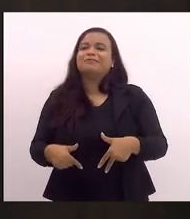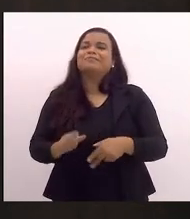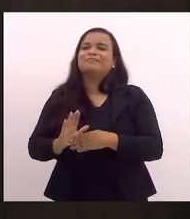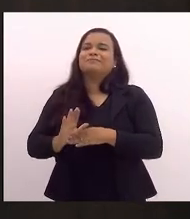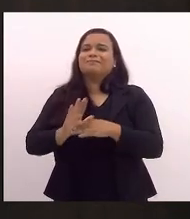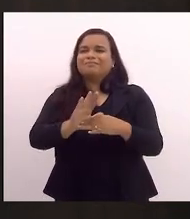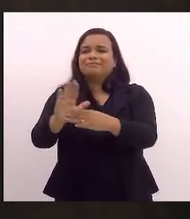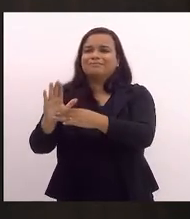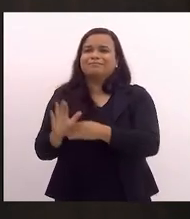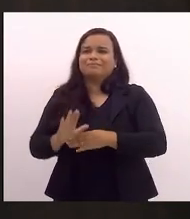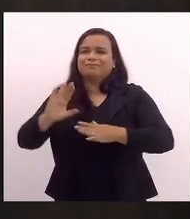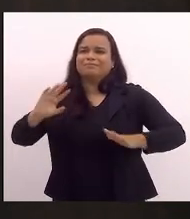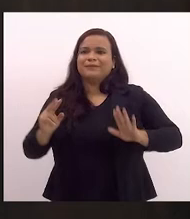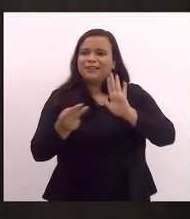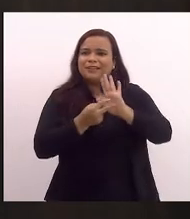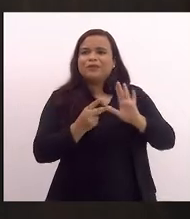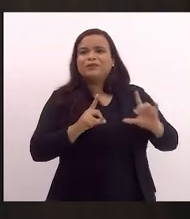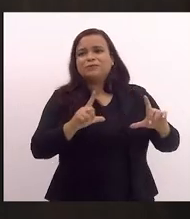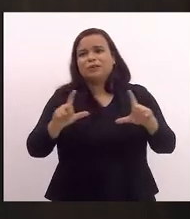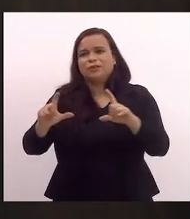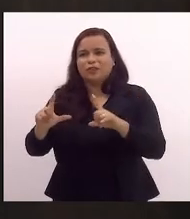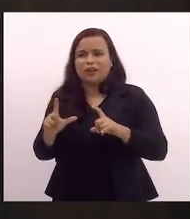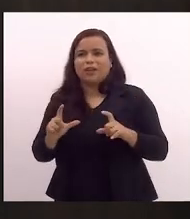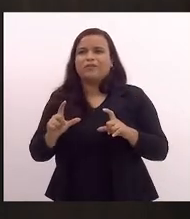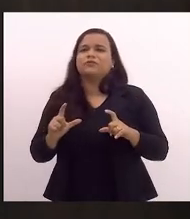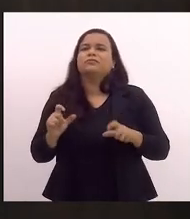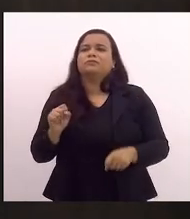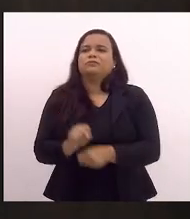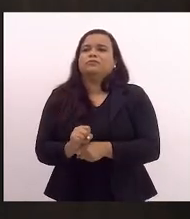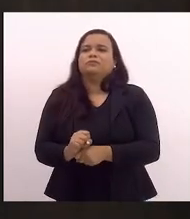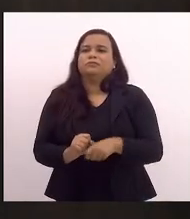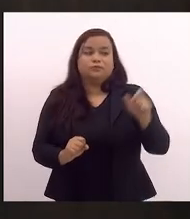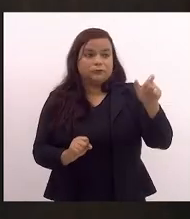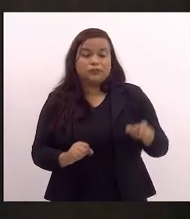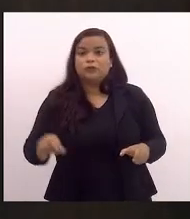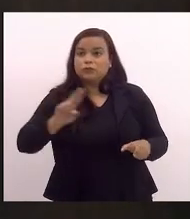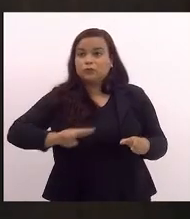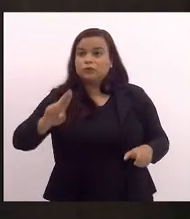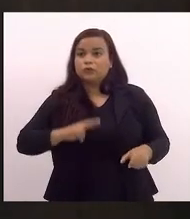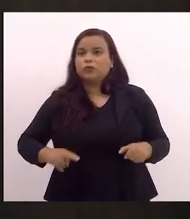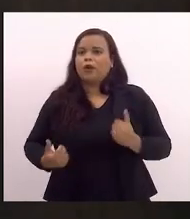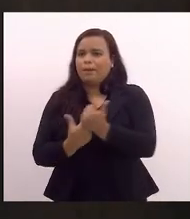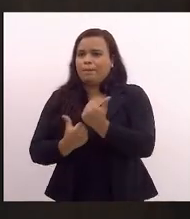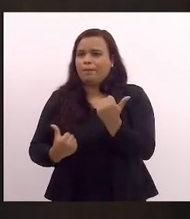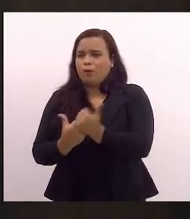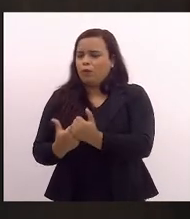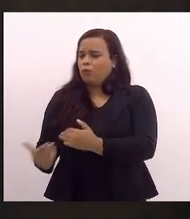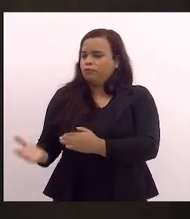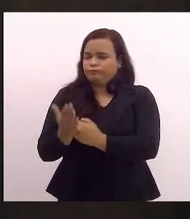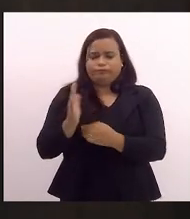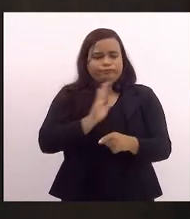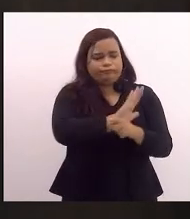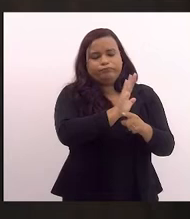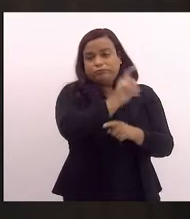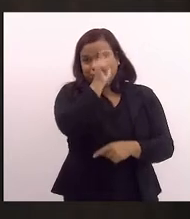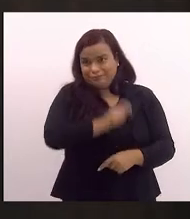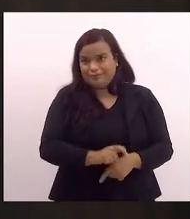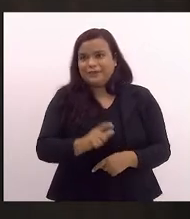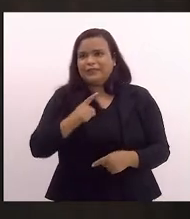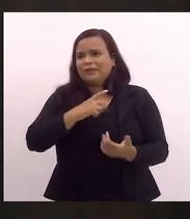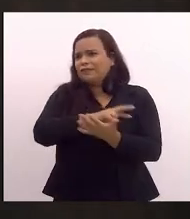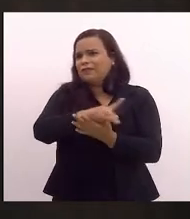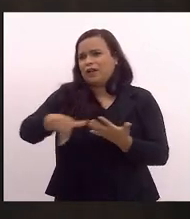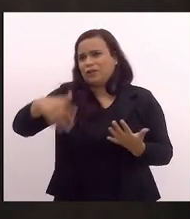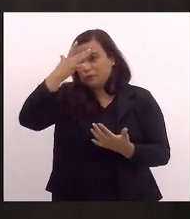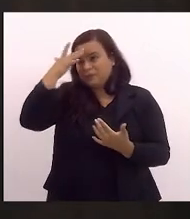ativista pelo reconhecimento fotográfico. Gustavo utilizou de toda a sua rede de apoio e afeto, que conta com diversas